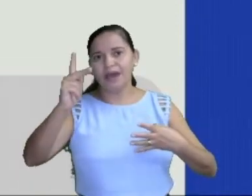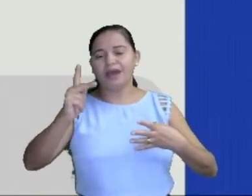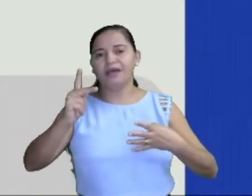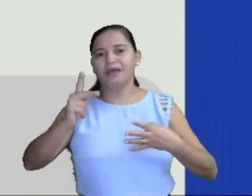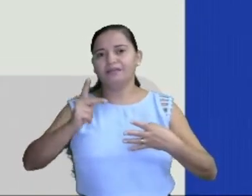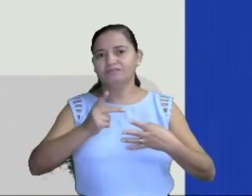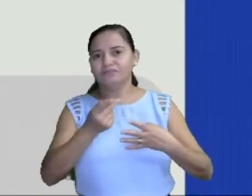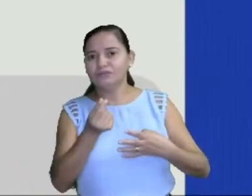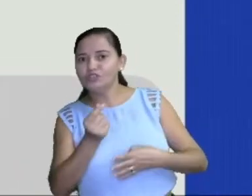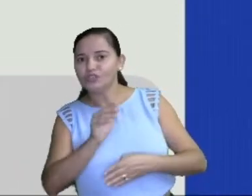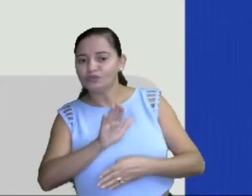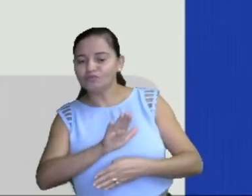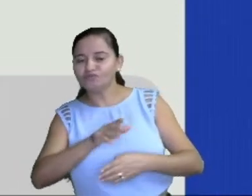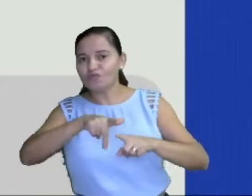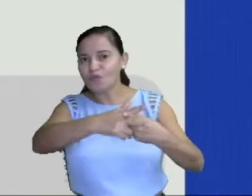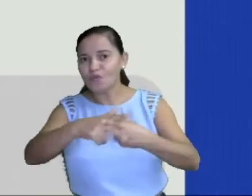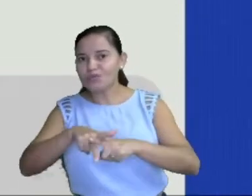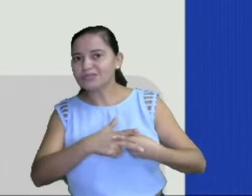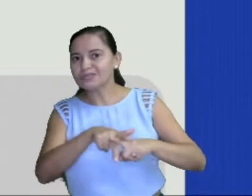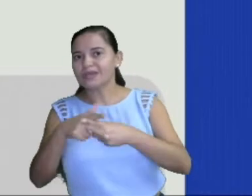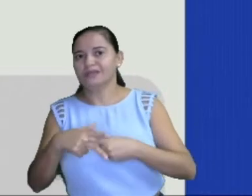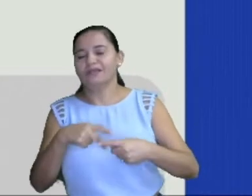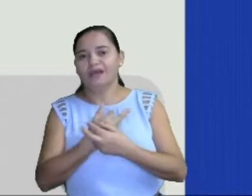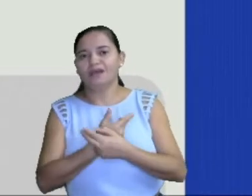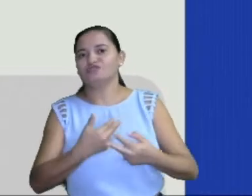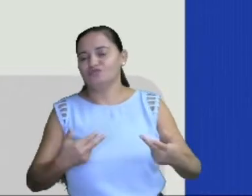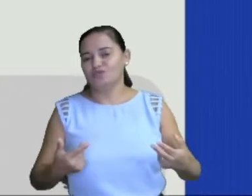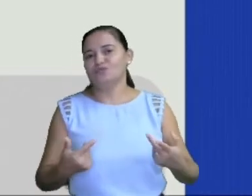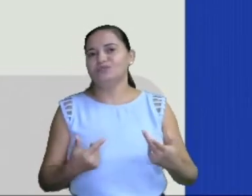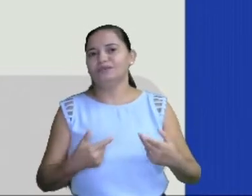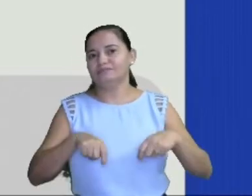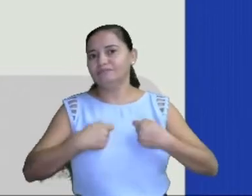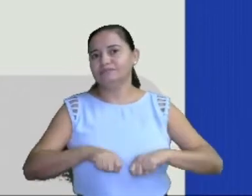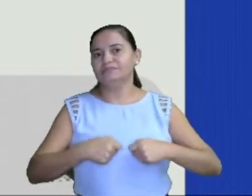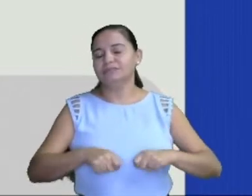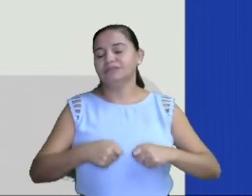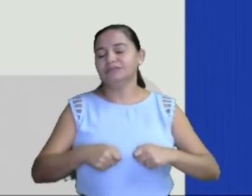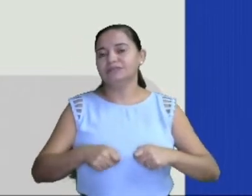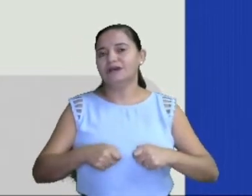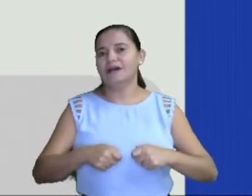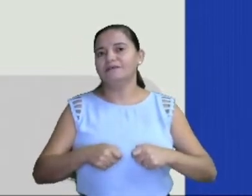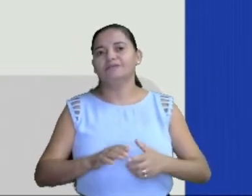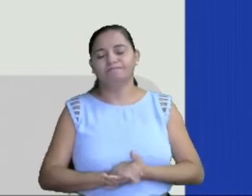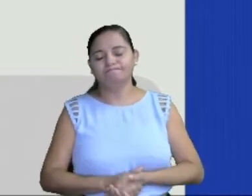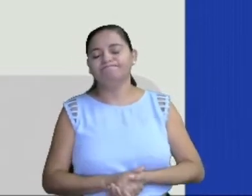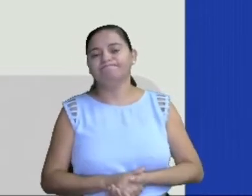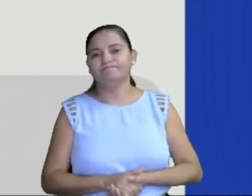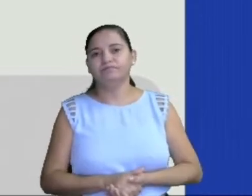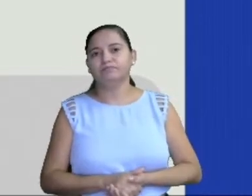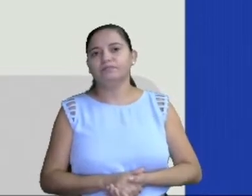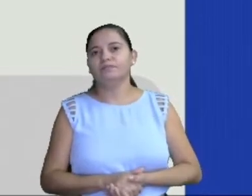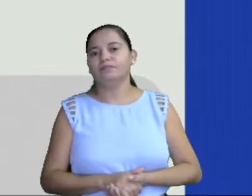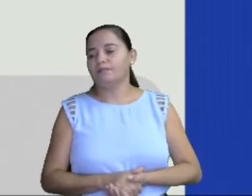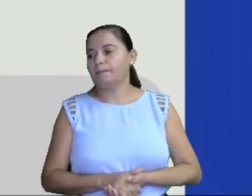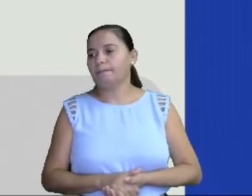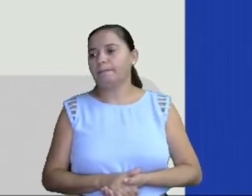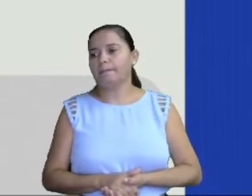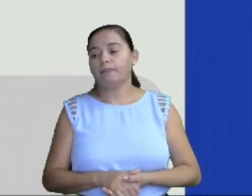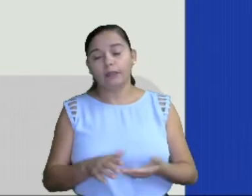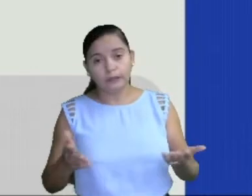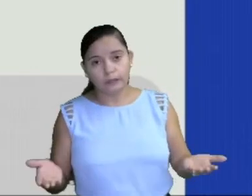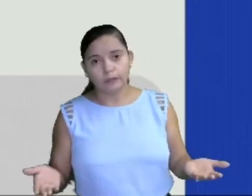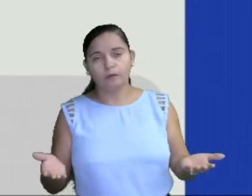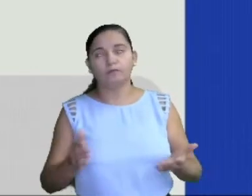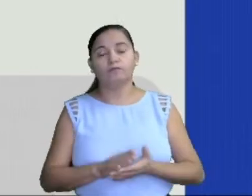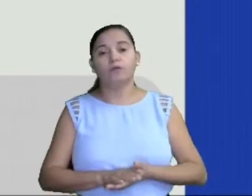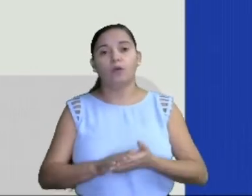reparos existentes, que realmente atendesse às necessidades da unidade.